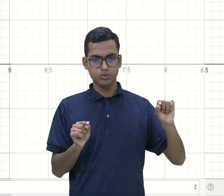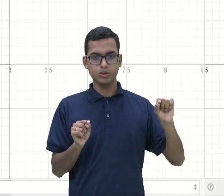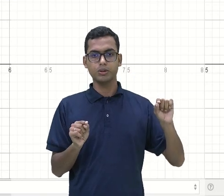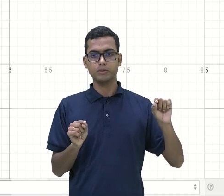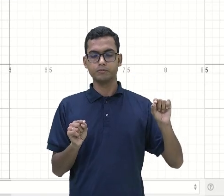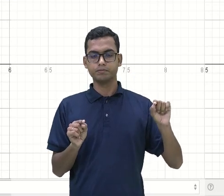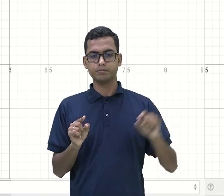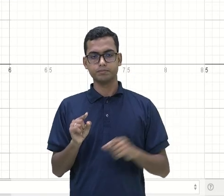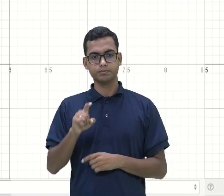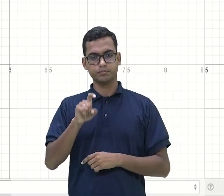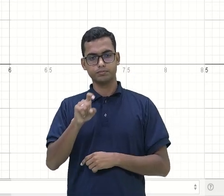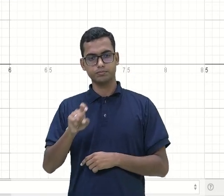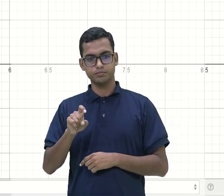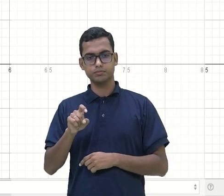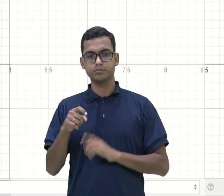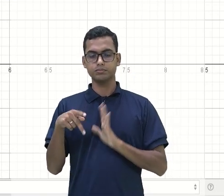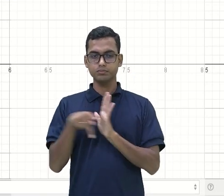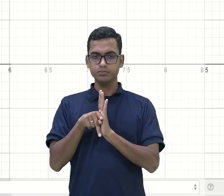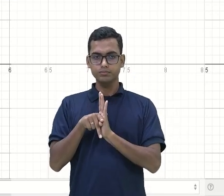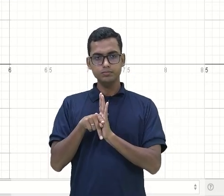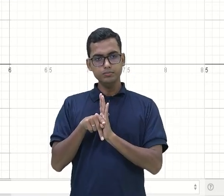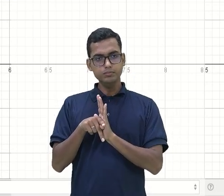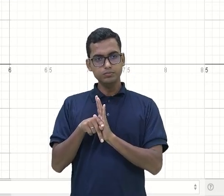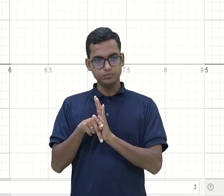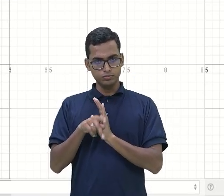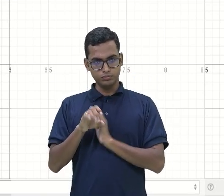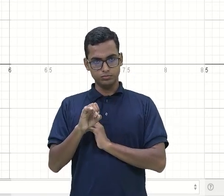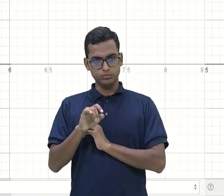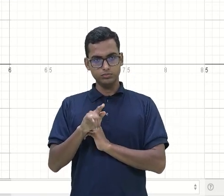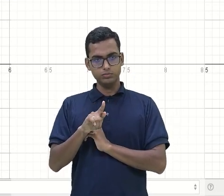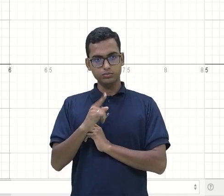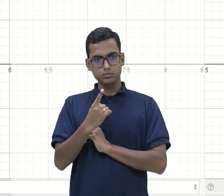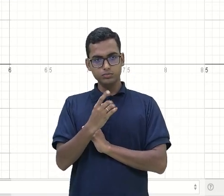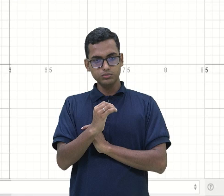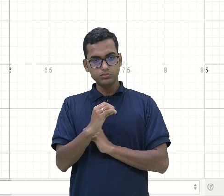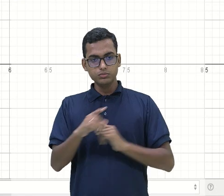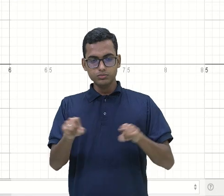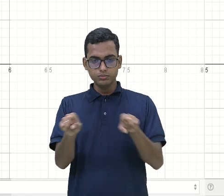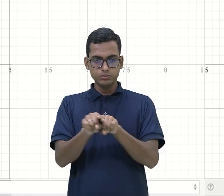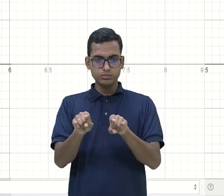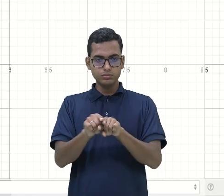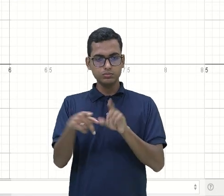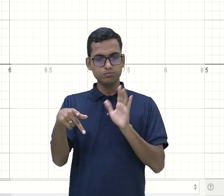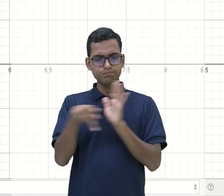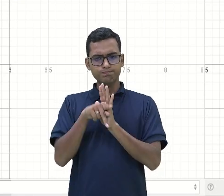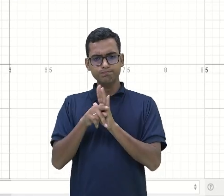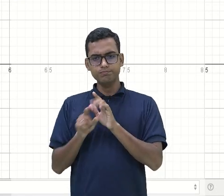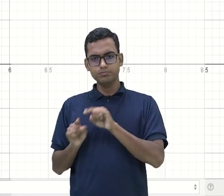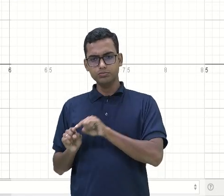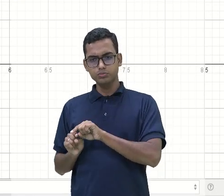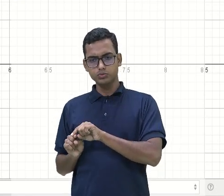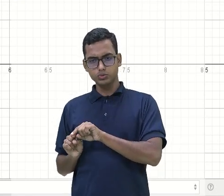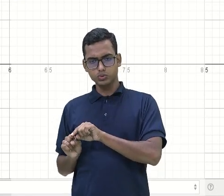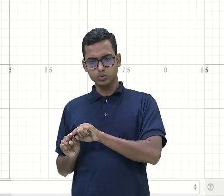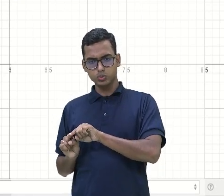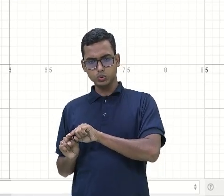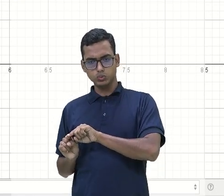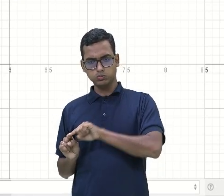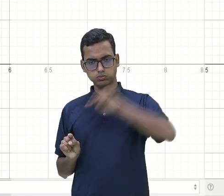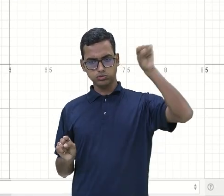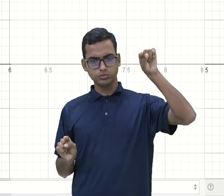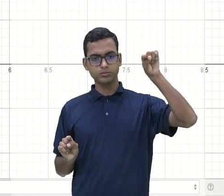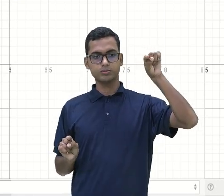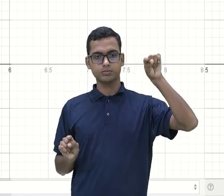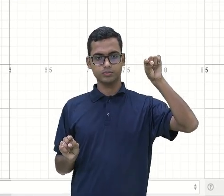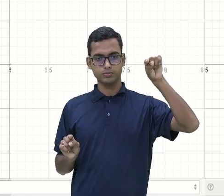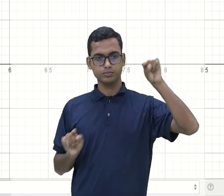ou simplesmente logaritmo de x, e aqui a reta x, ela mostra que as duas